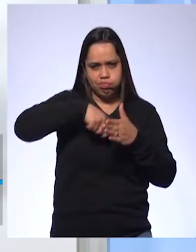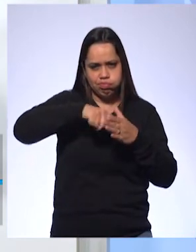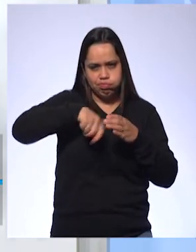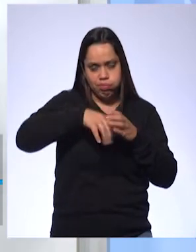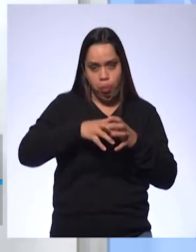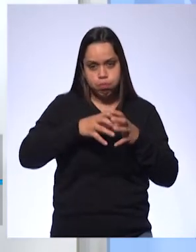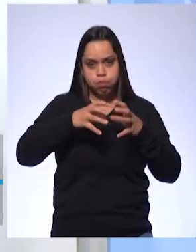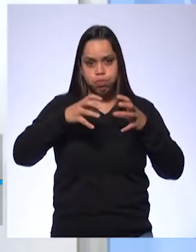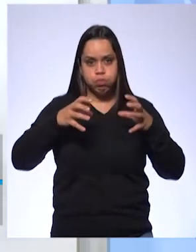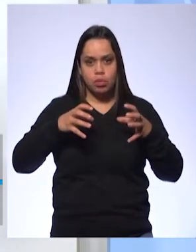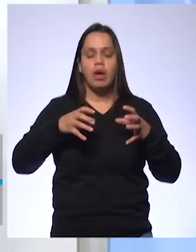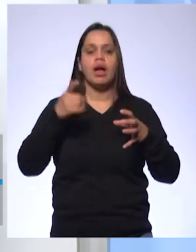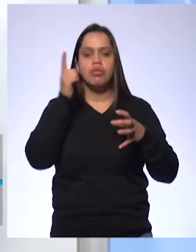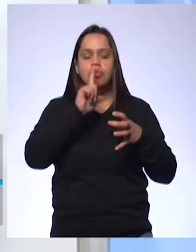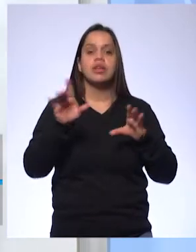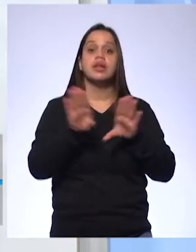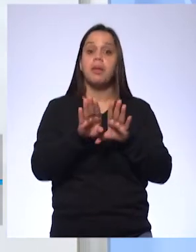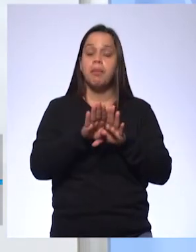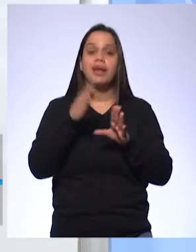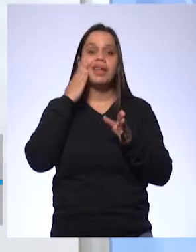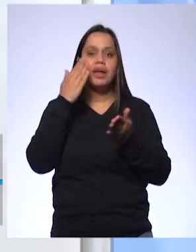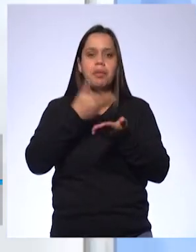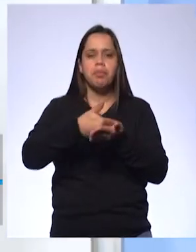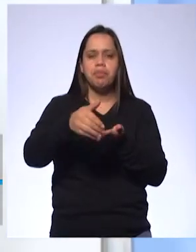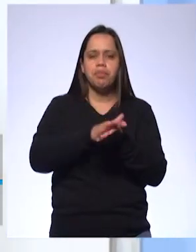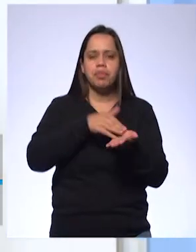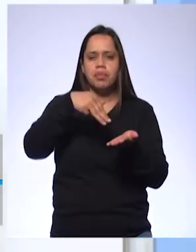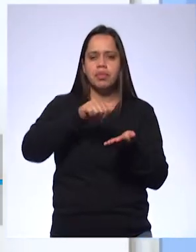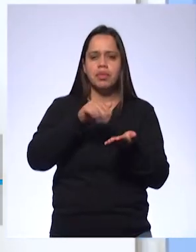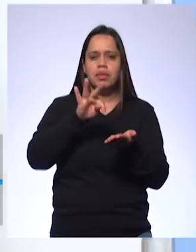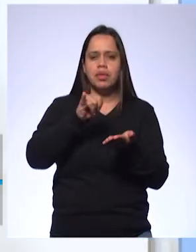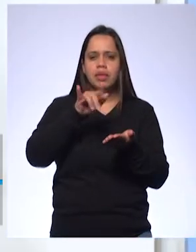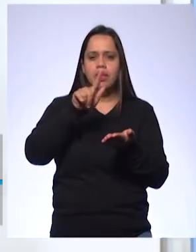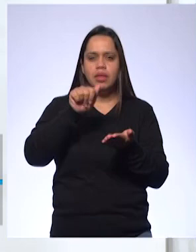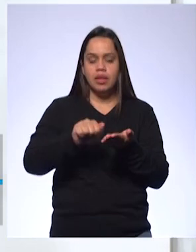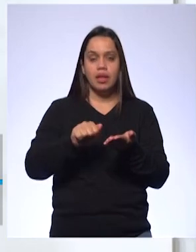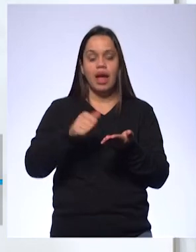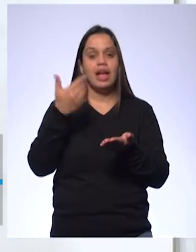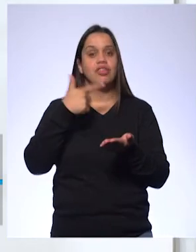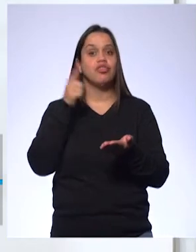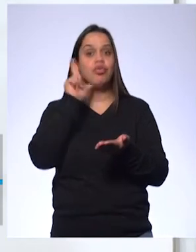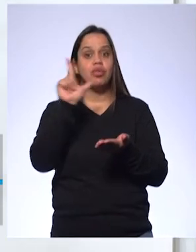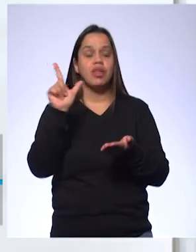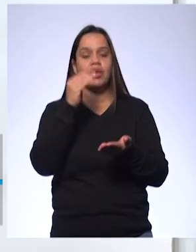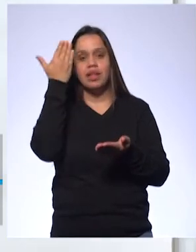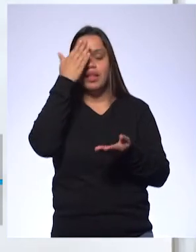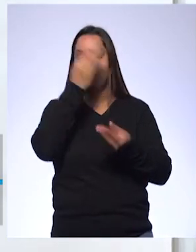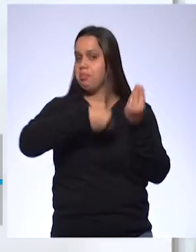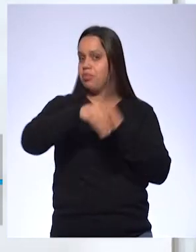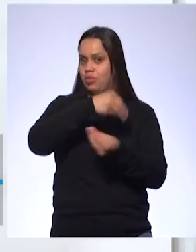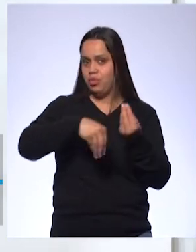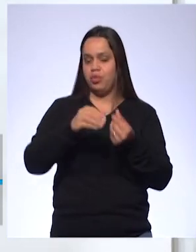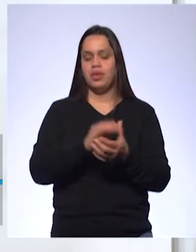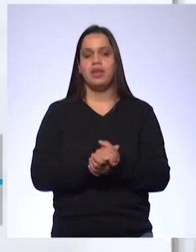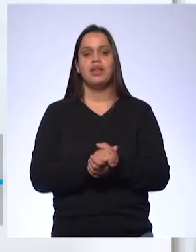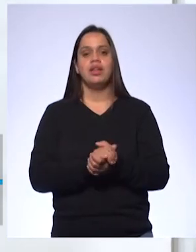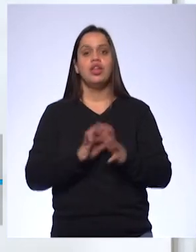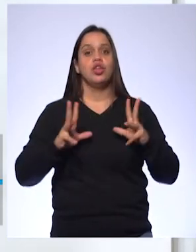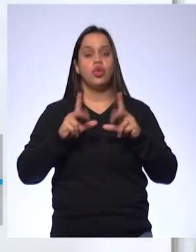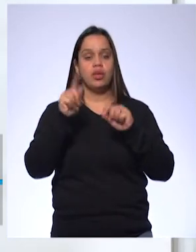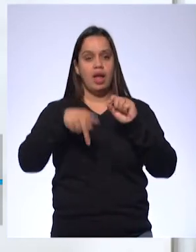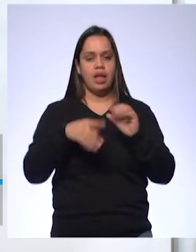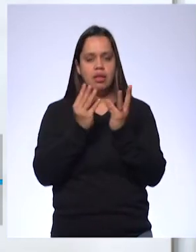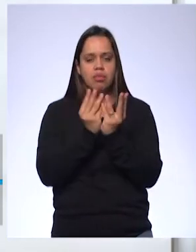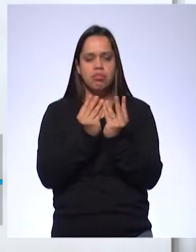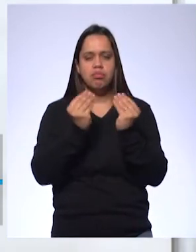com o ar. A manteiga tem isso também. E assim a gente vai entendendo aí as misturas. Essas misturas homogêneas são aquelas